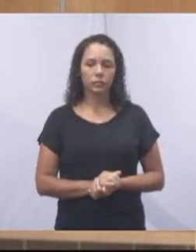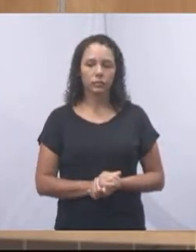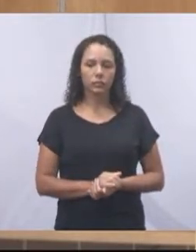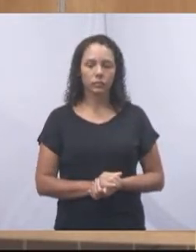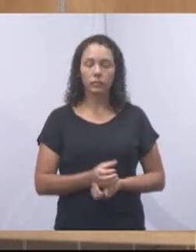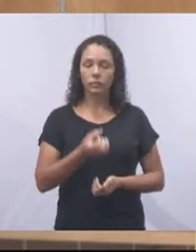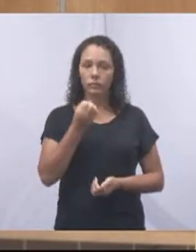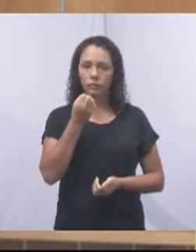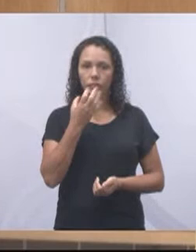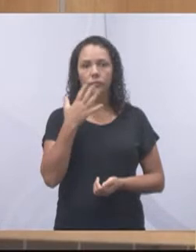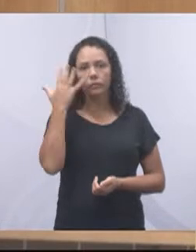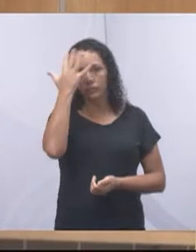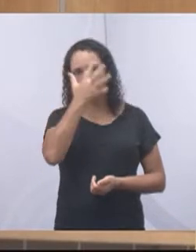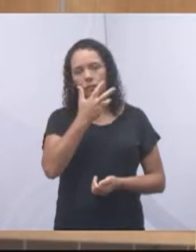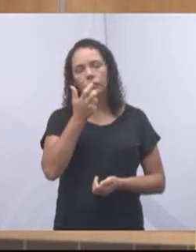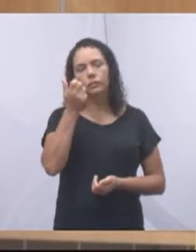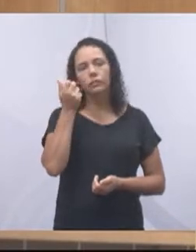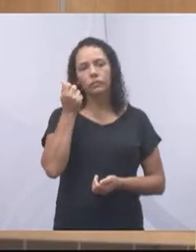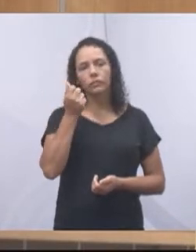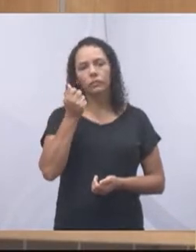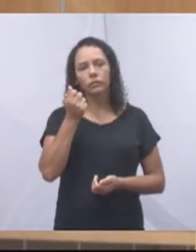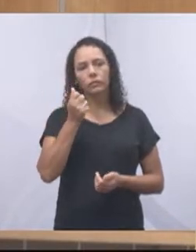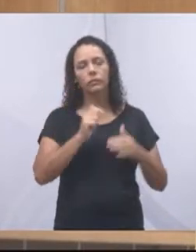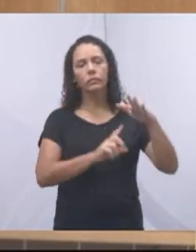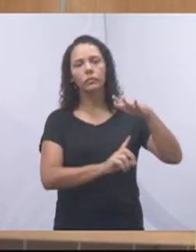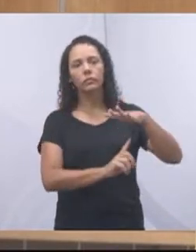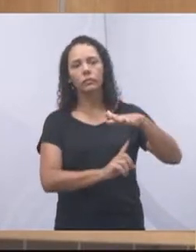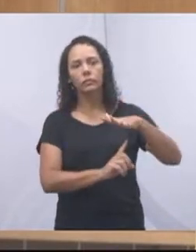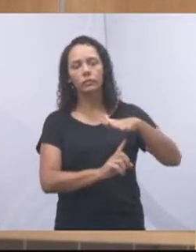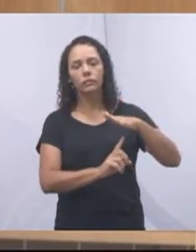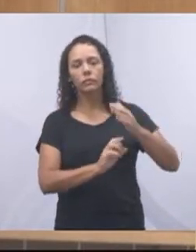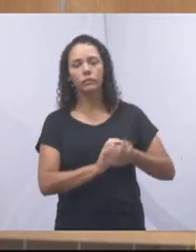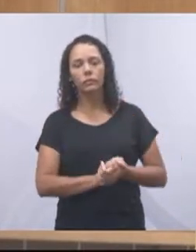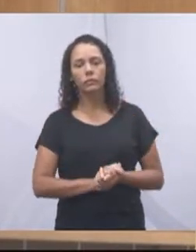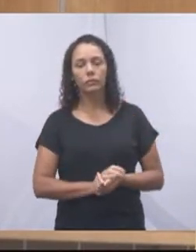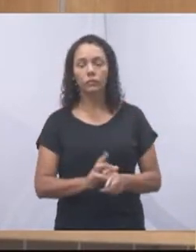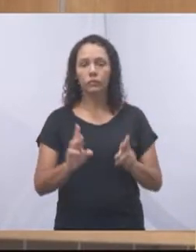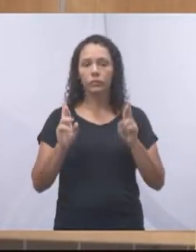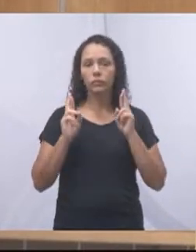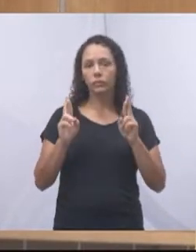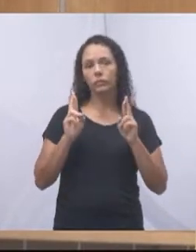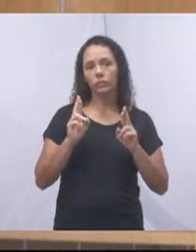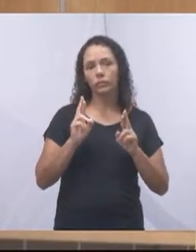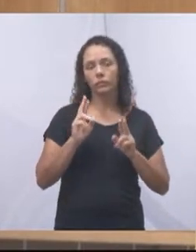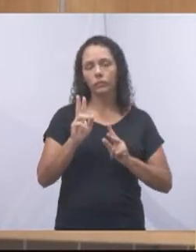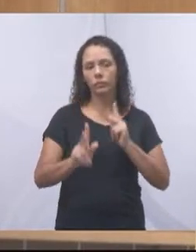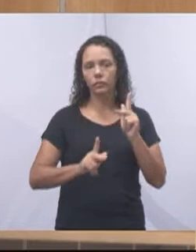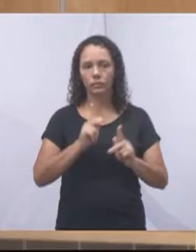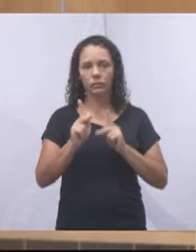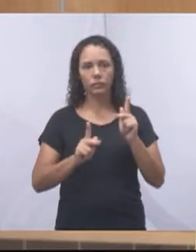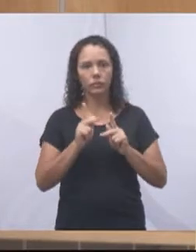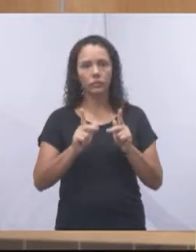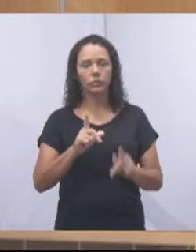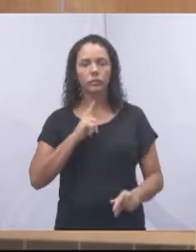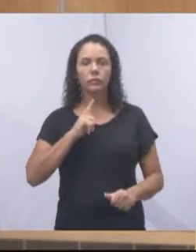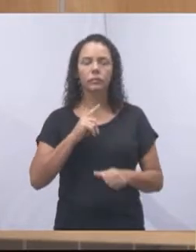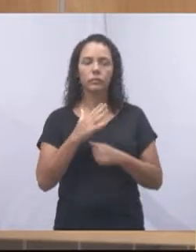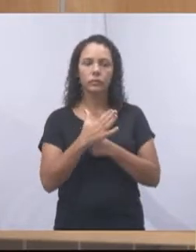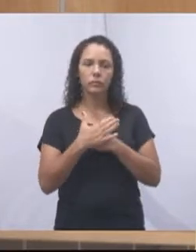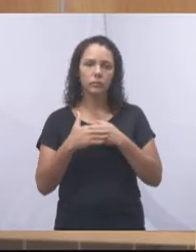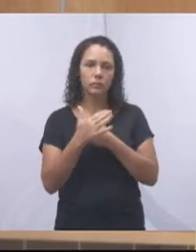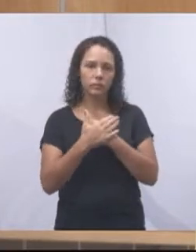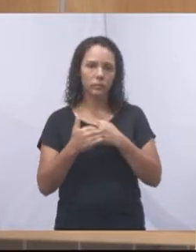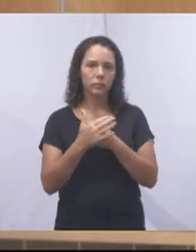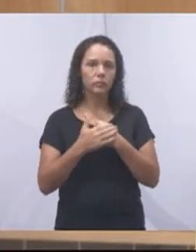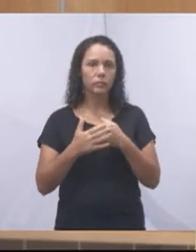Ficou muito bonito a praça, espero que o povo olhe com carinho para